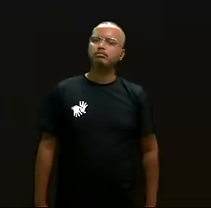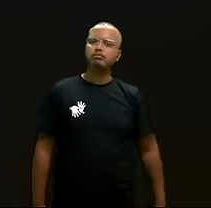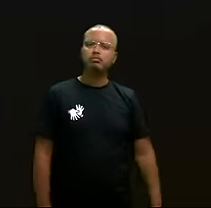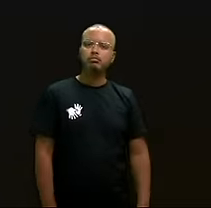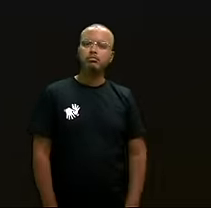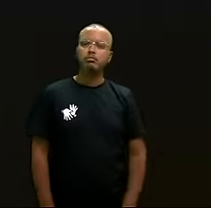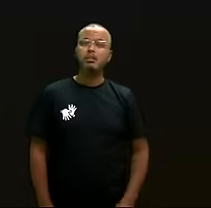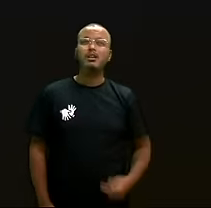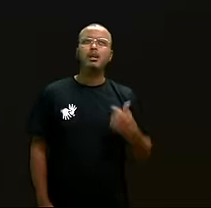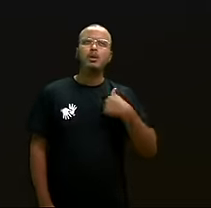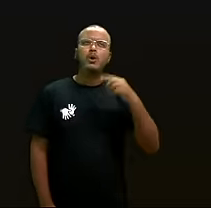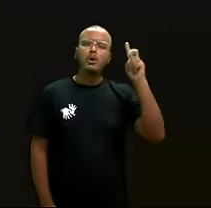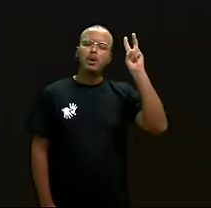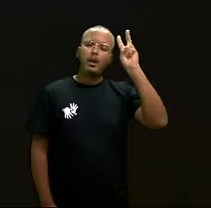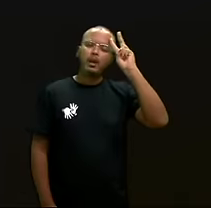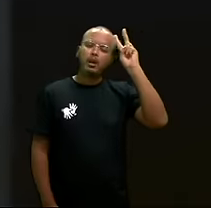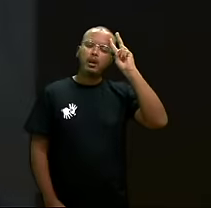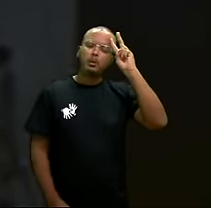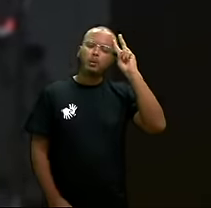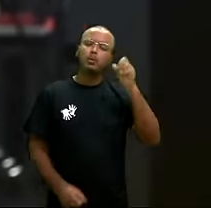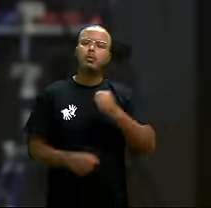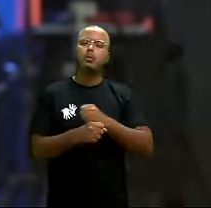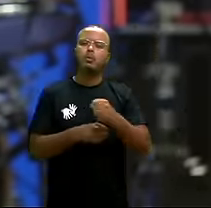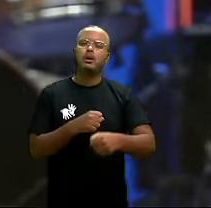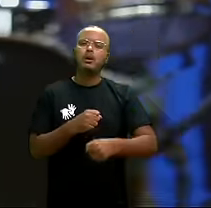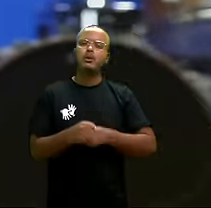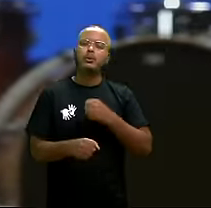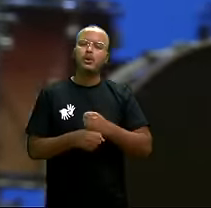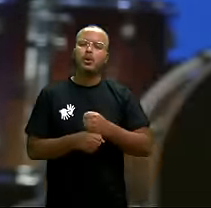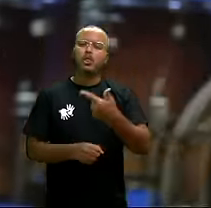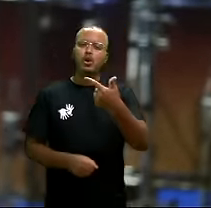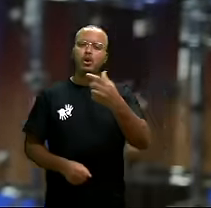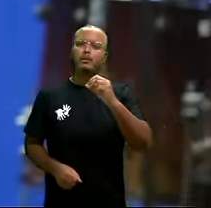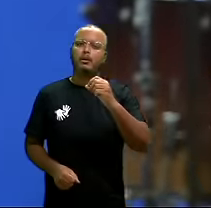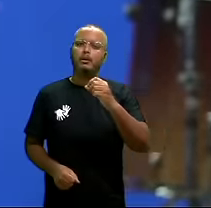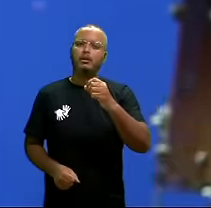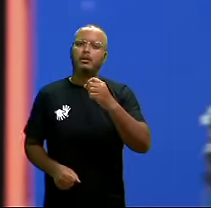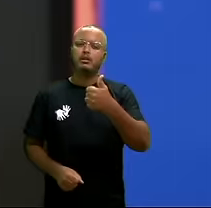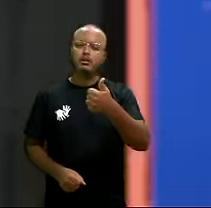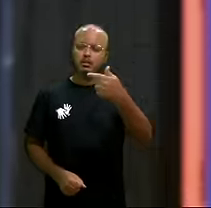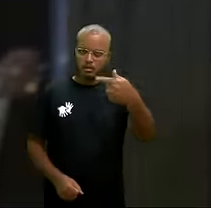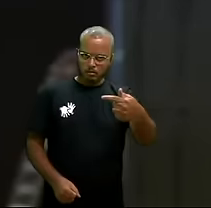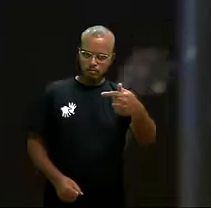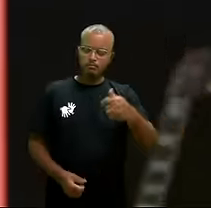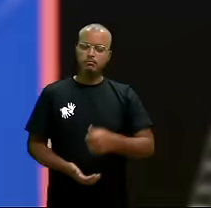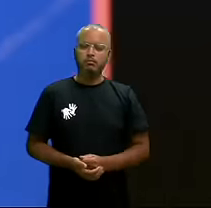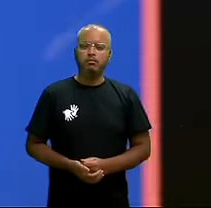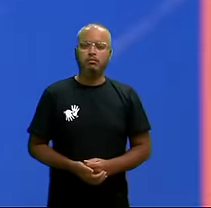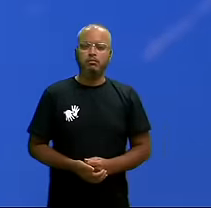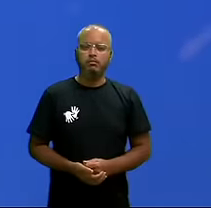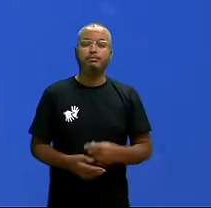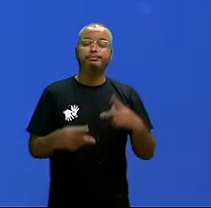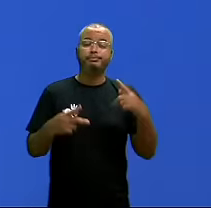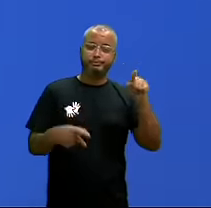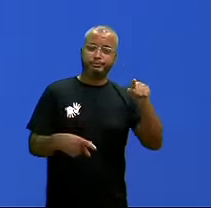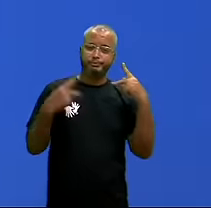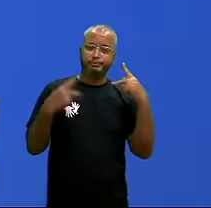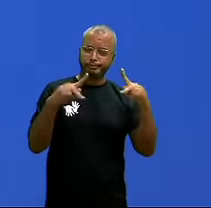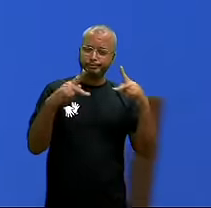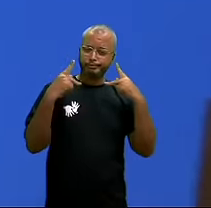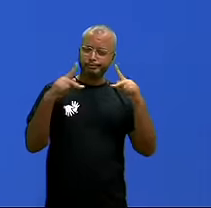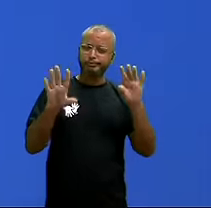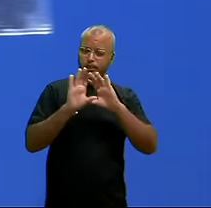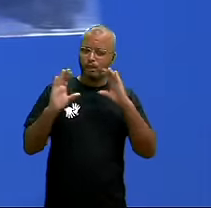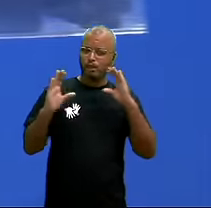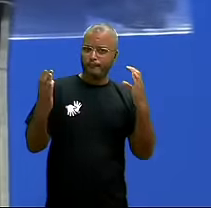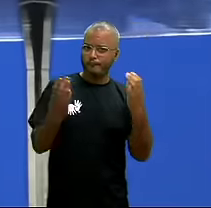2017, nunca vou esquecer. 2017, Tiago liga pra mim, Bruninho, e fala: mano, você vai pregar na minha conferência. Tem 6 mil líderes e pastores. Os caras tudo